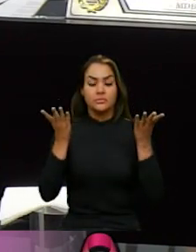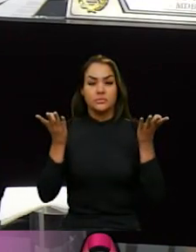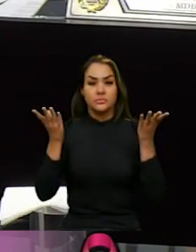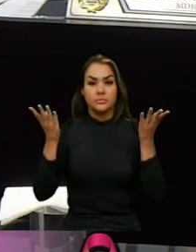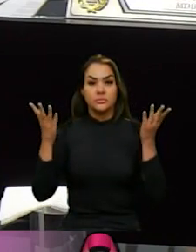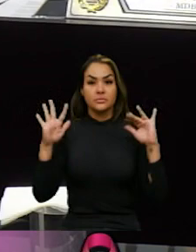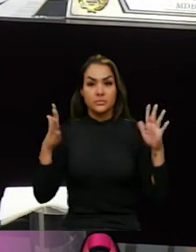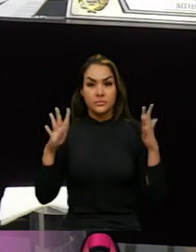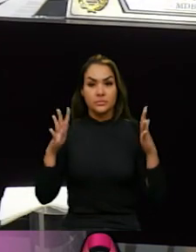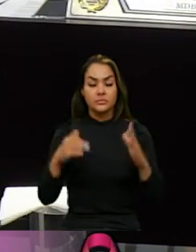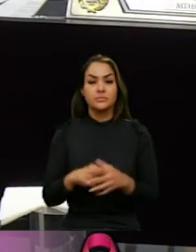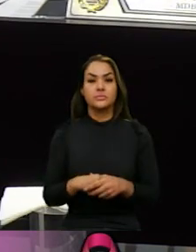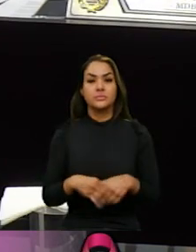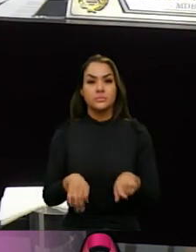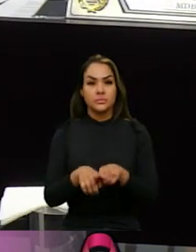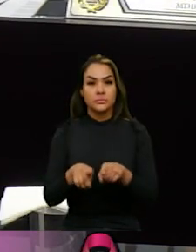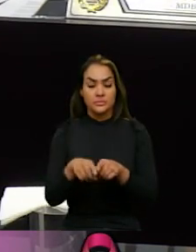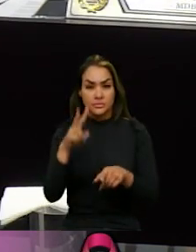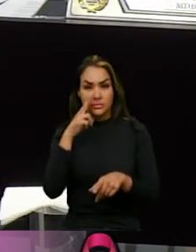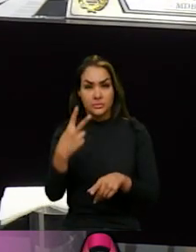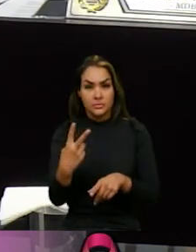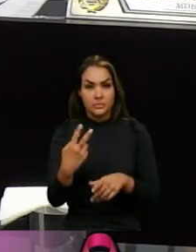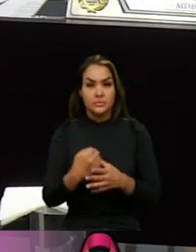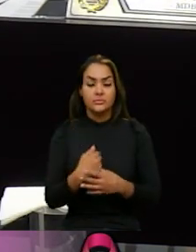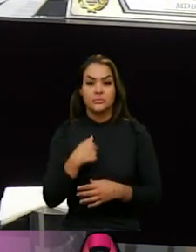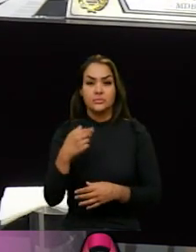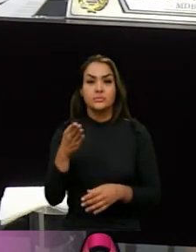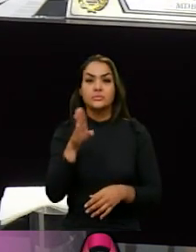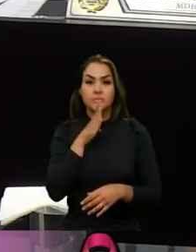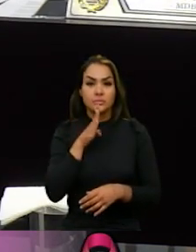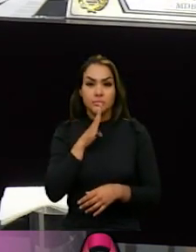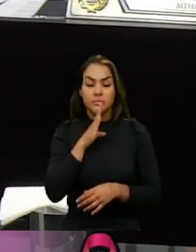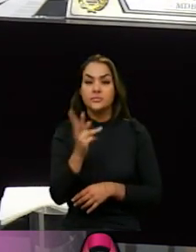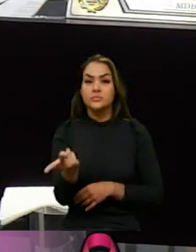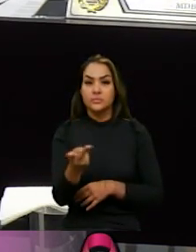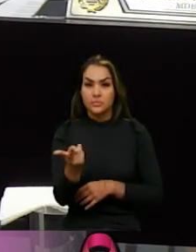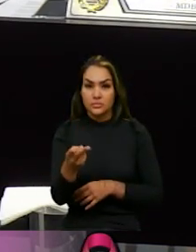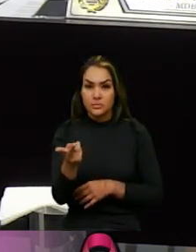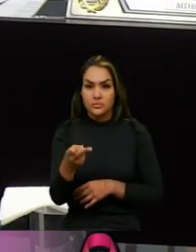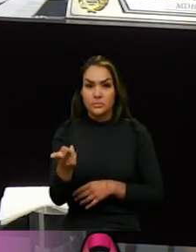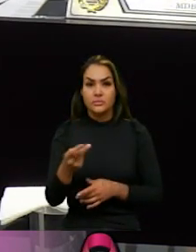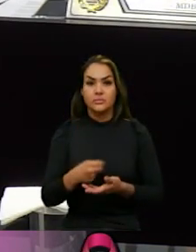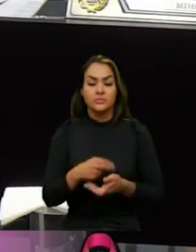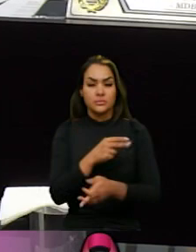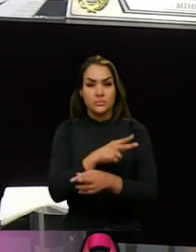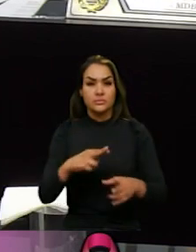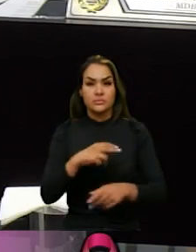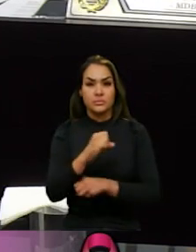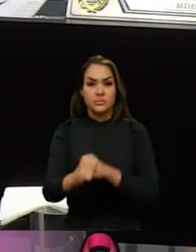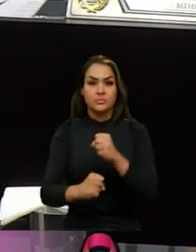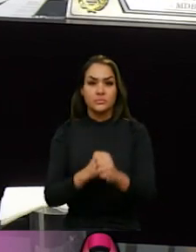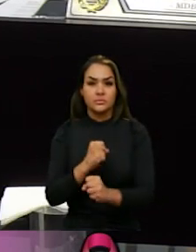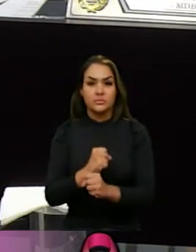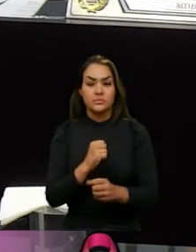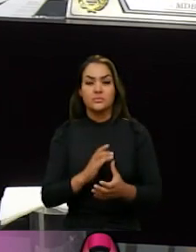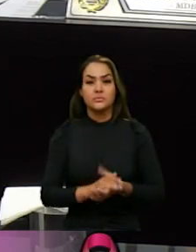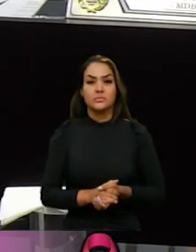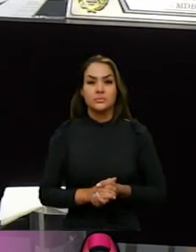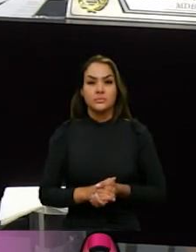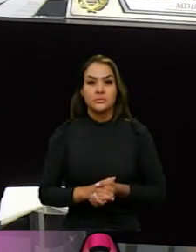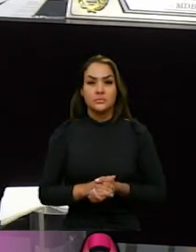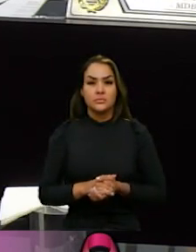pelo reconhecimento. Eu já acompanho esse casal, ô Batata, há bastante tempo, até